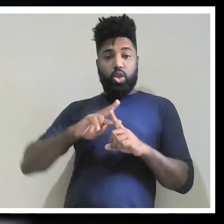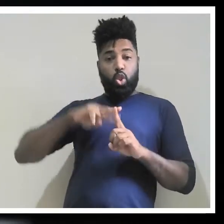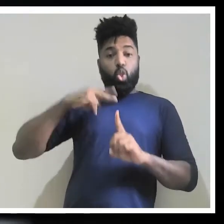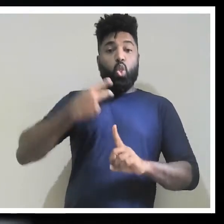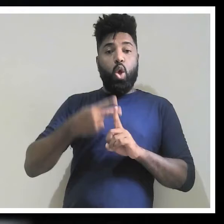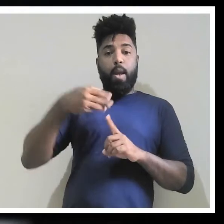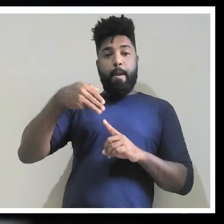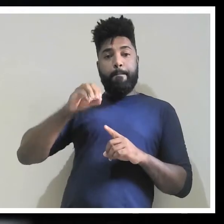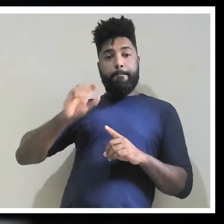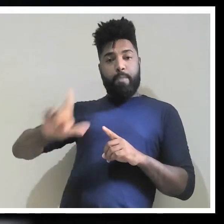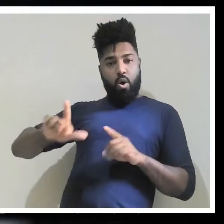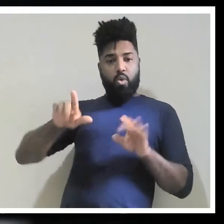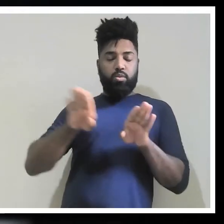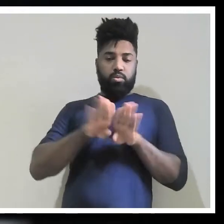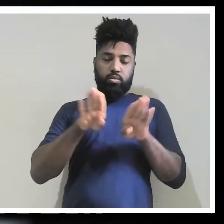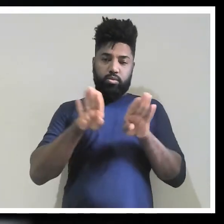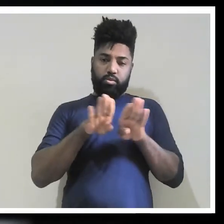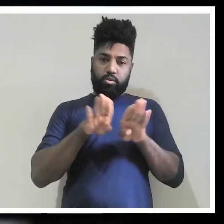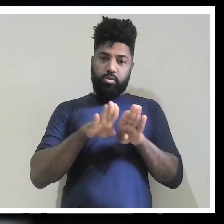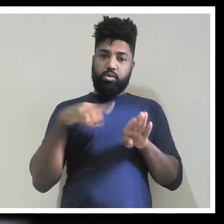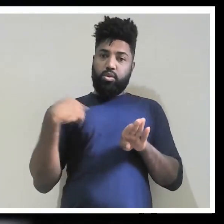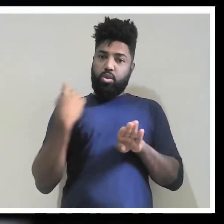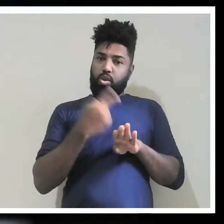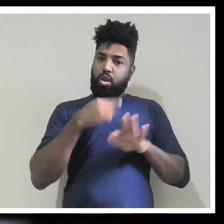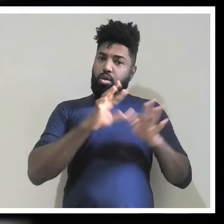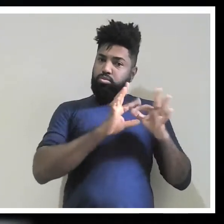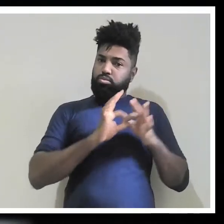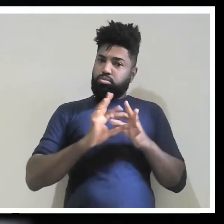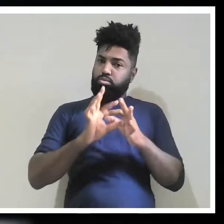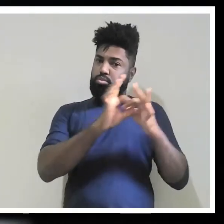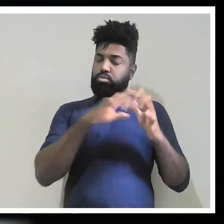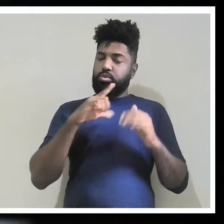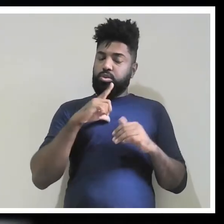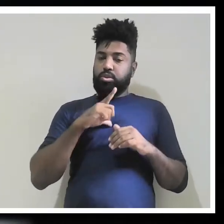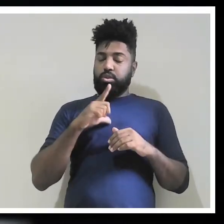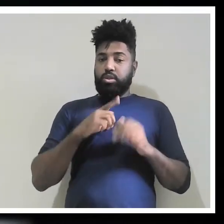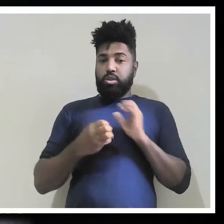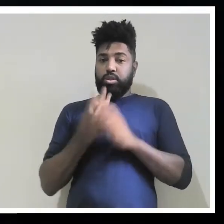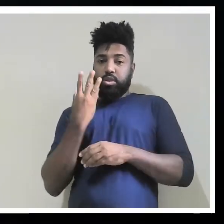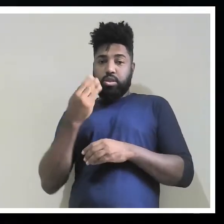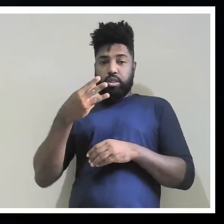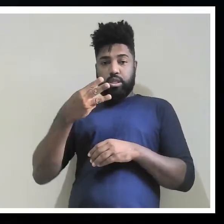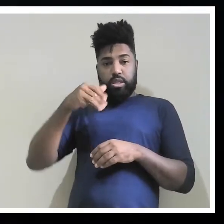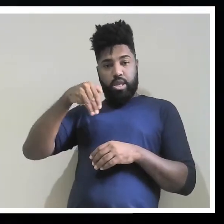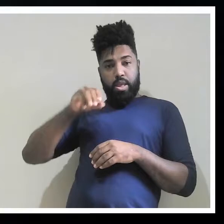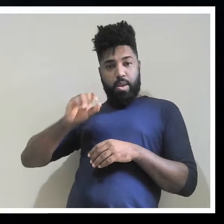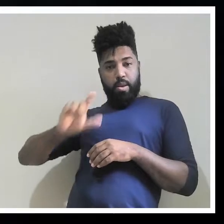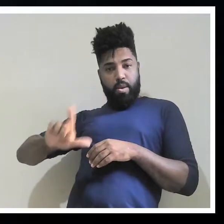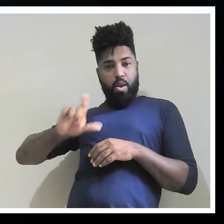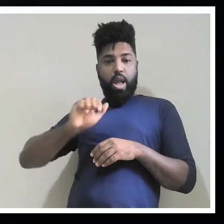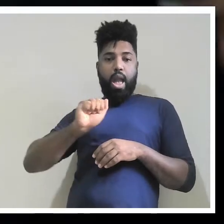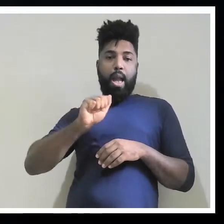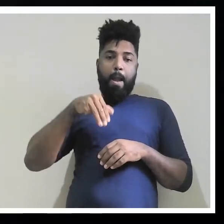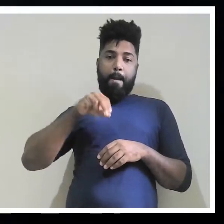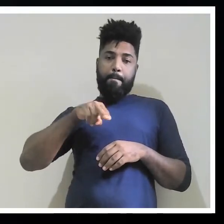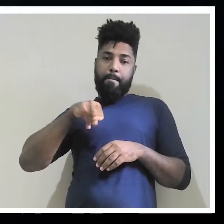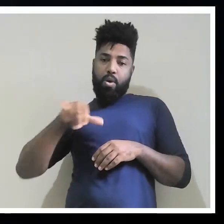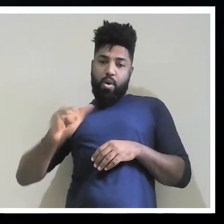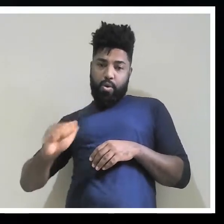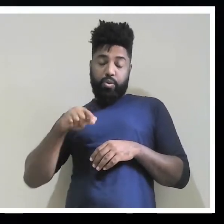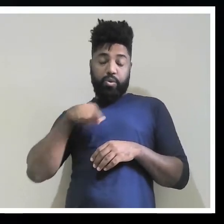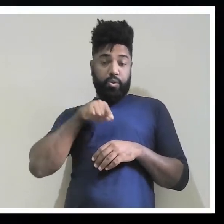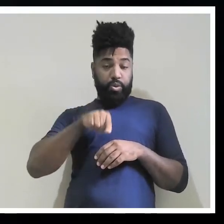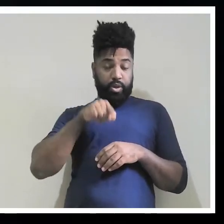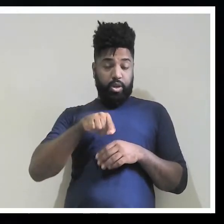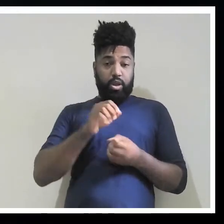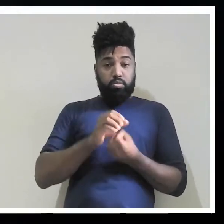à ureia, ou seja, o nosso sistema então deverá gerar cerca de 3 mols de amônia. Bom, e o nosso gerador de amônia, propriamente dito,